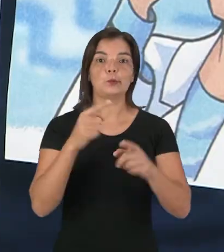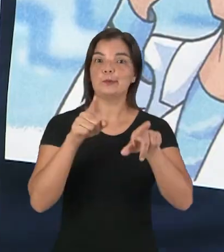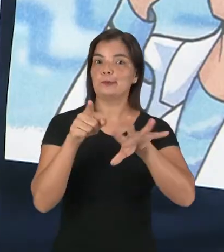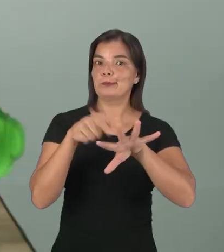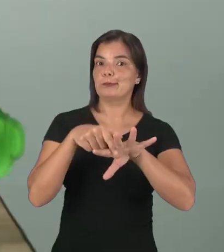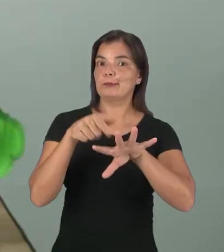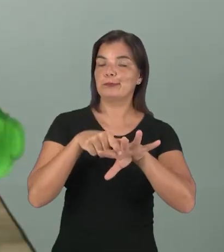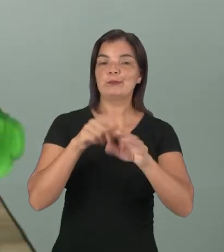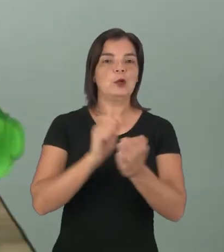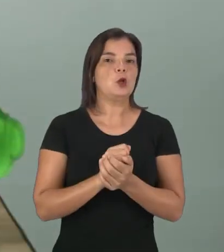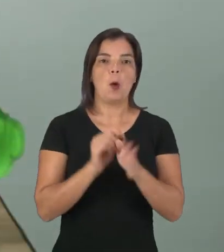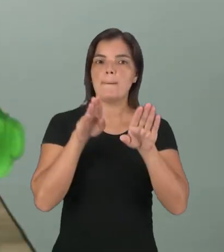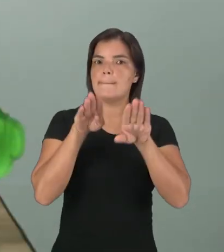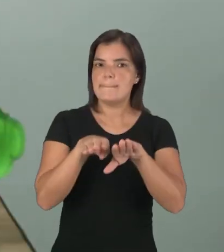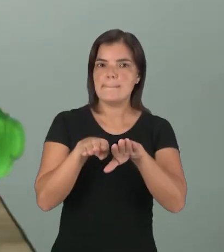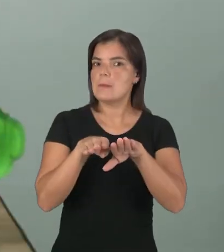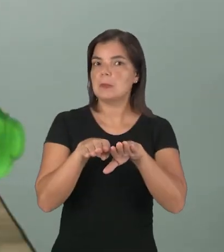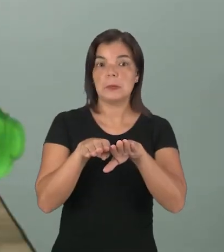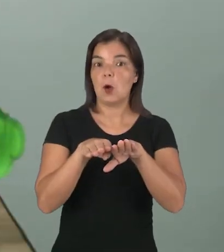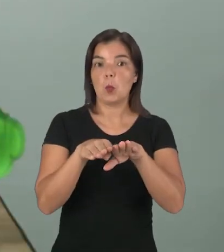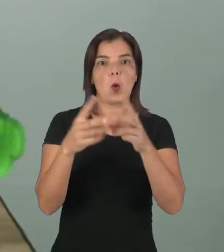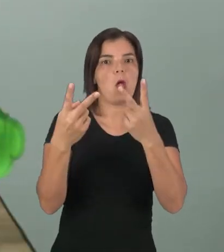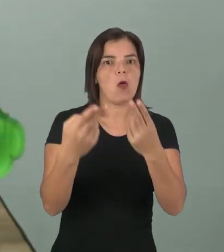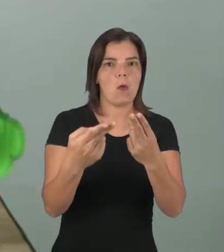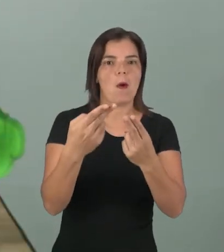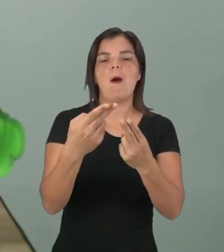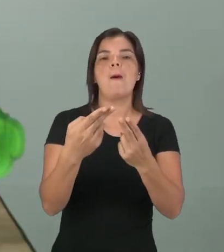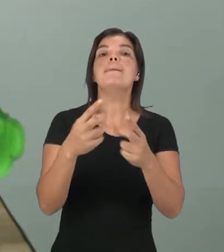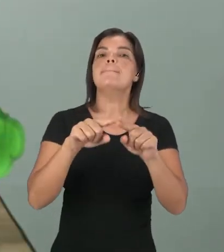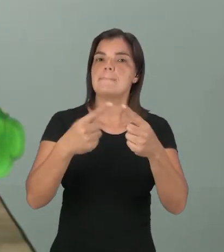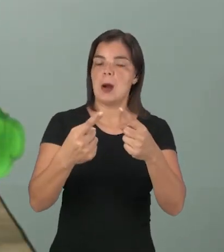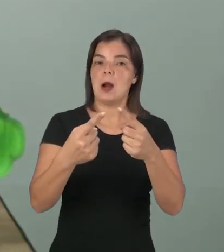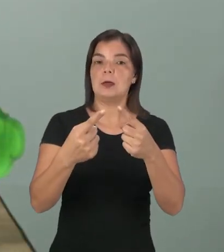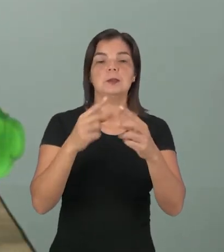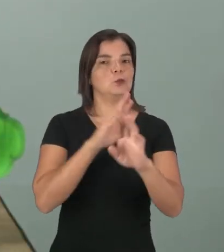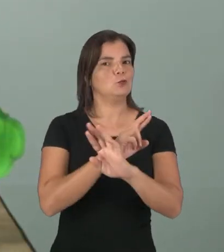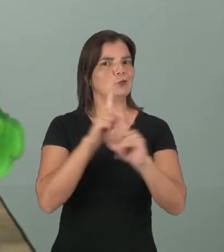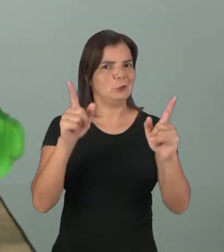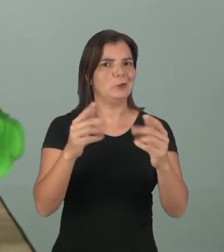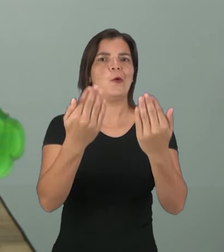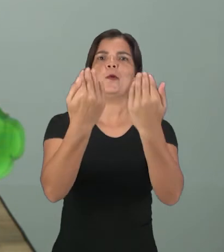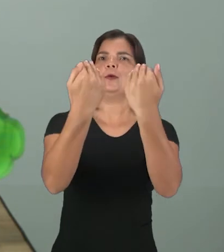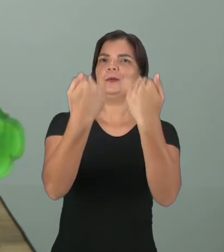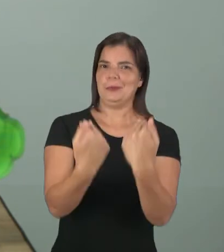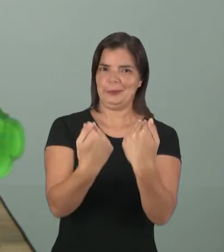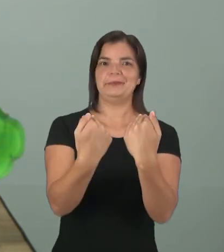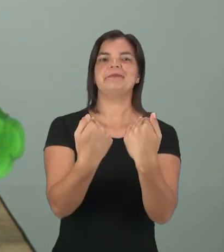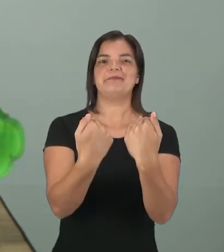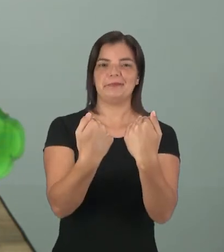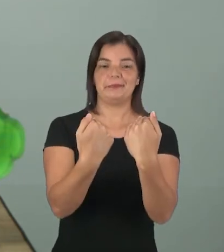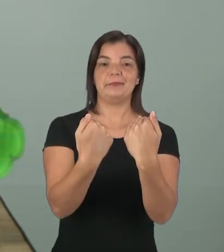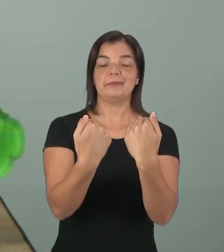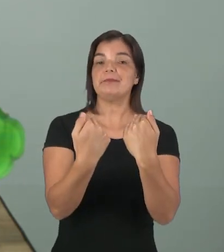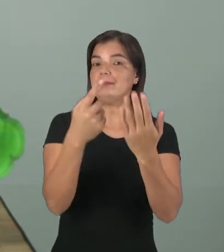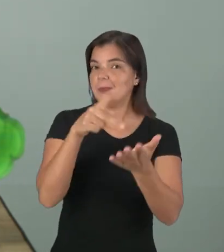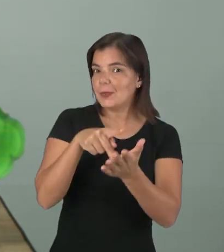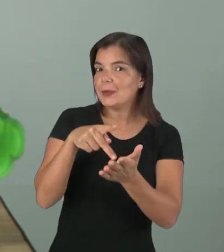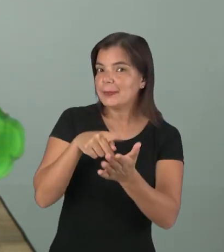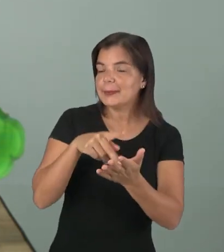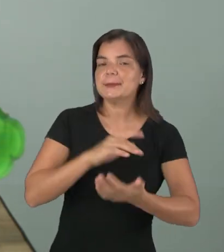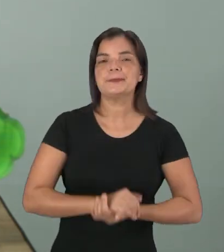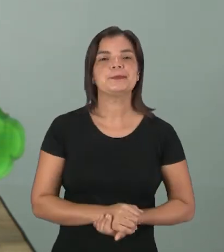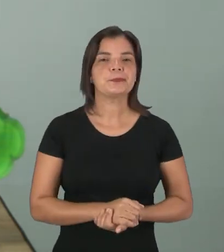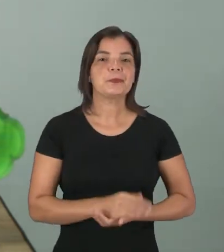pés. Eles não estão apontados para frente como os nossos, eles são o inverso, eles estão apontados para trás, não é